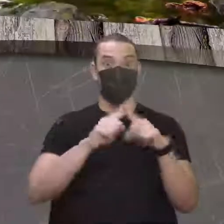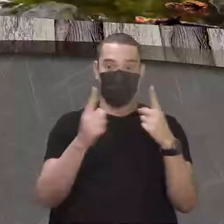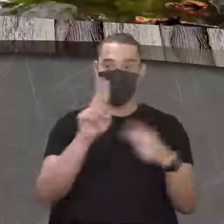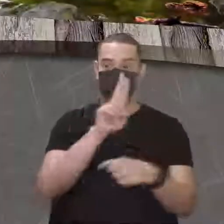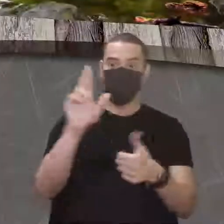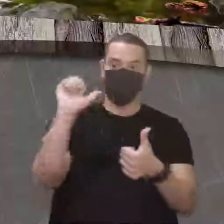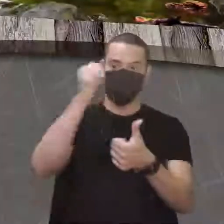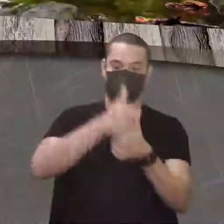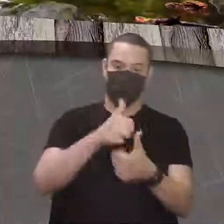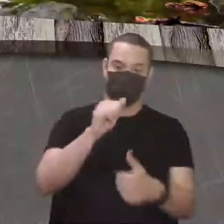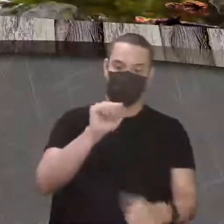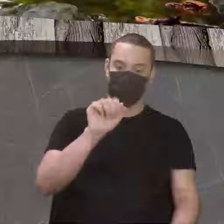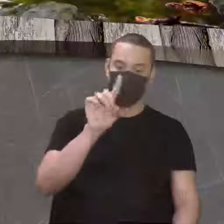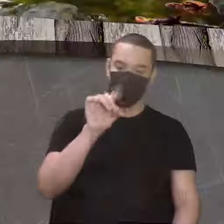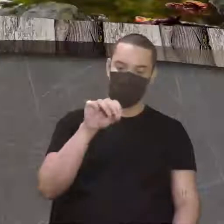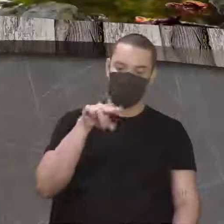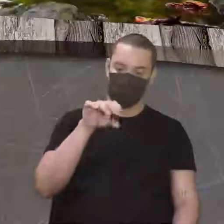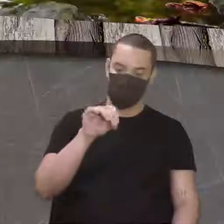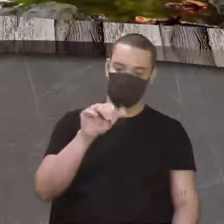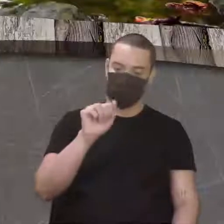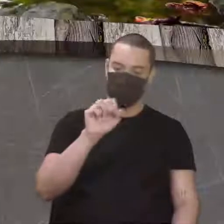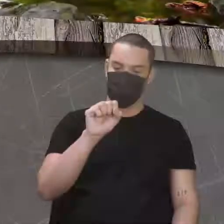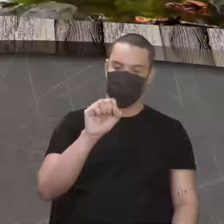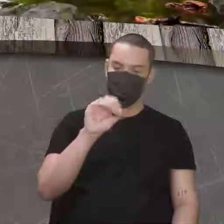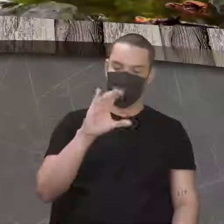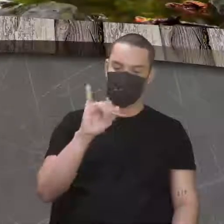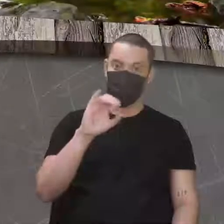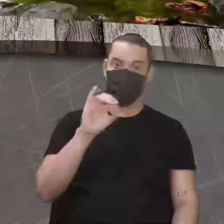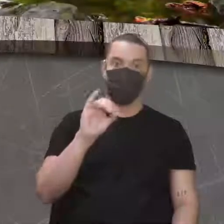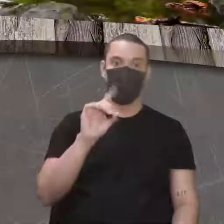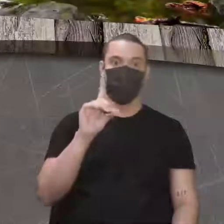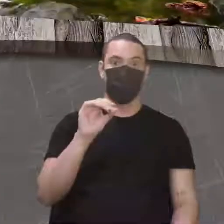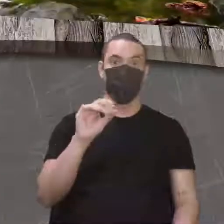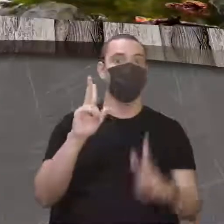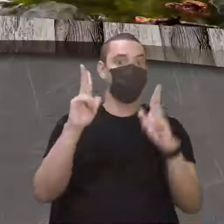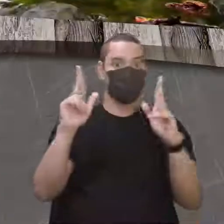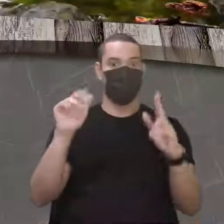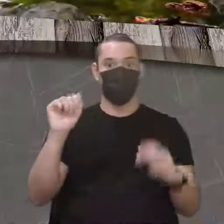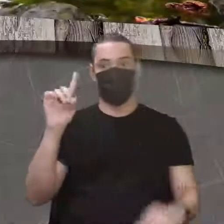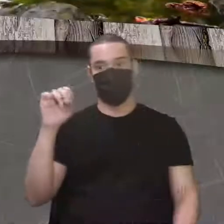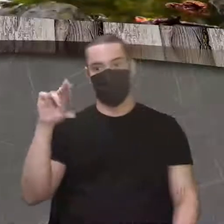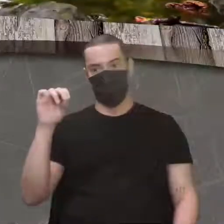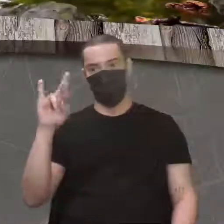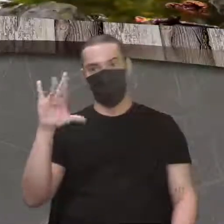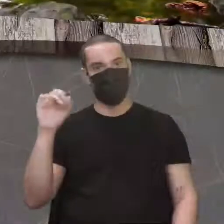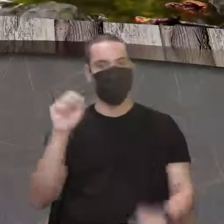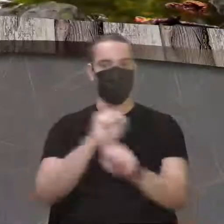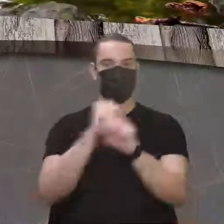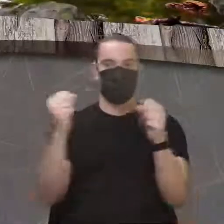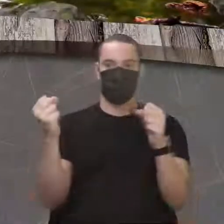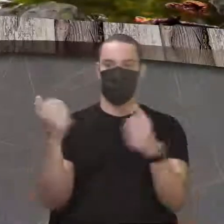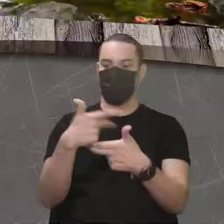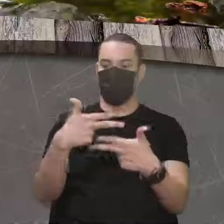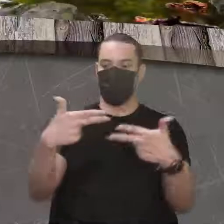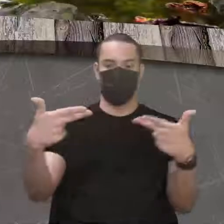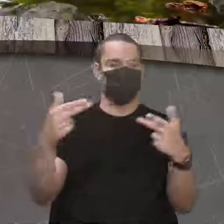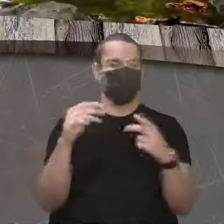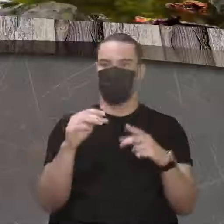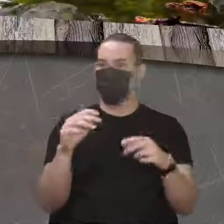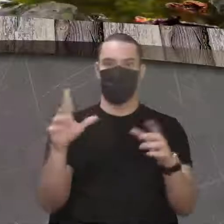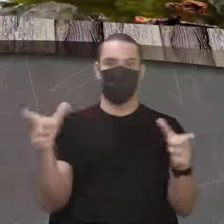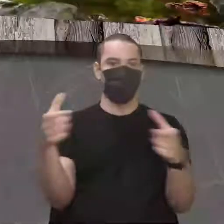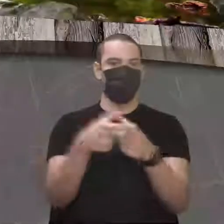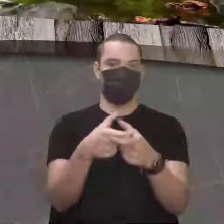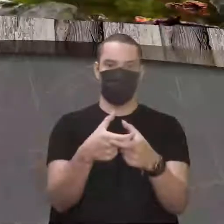associado, intermediário. Qual é a desvantagem dele? Ele não consegue, como os adenovírus, carregar muitas extensões genéticas não, tá?